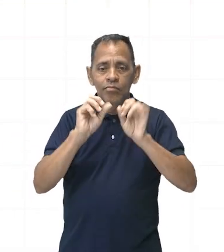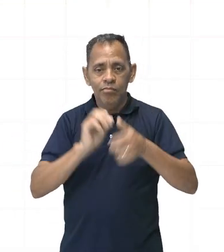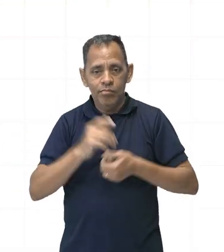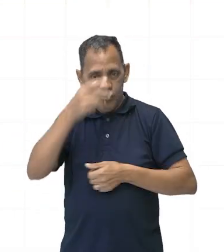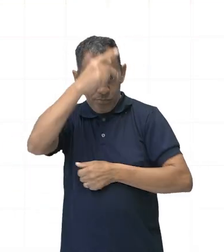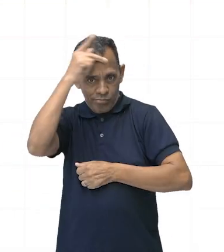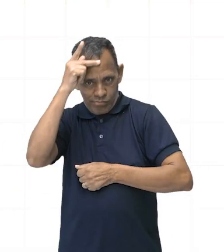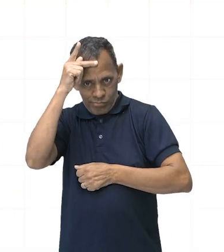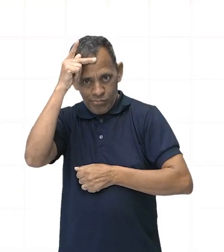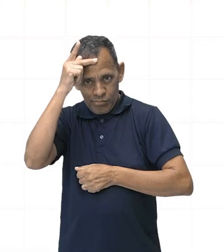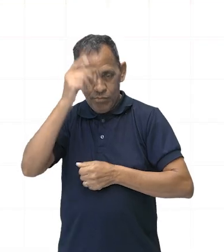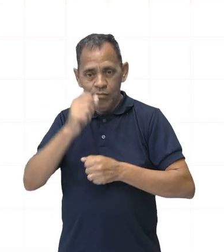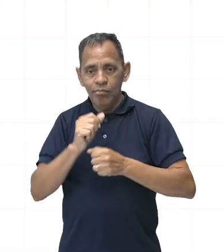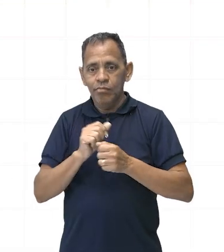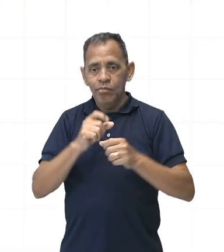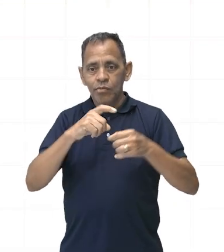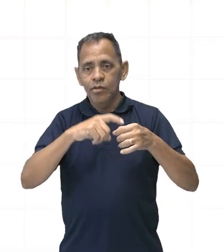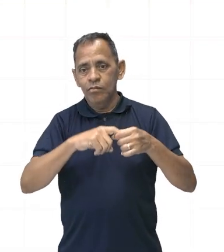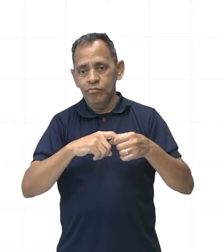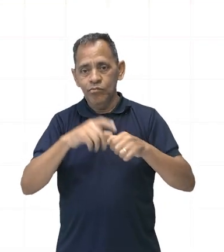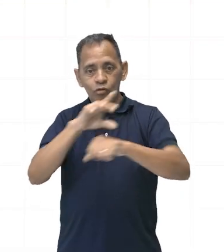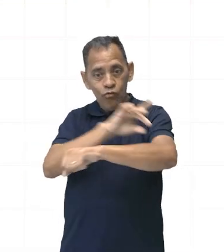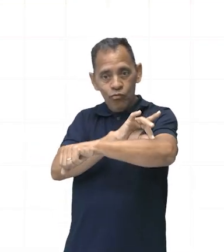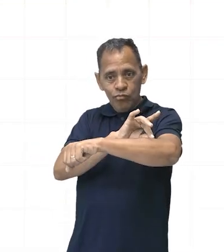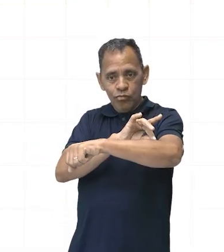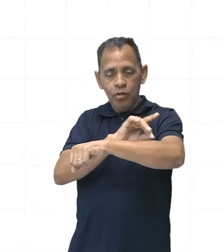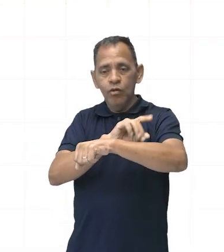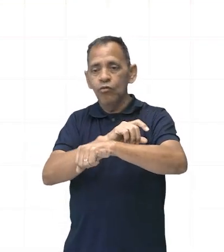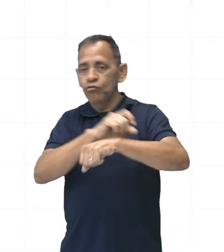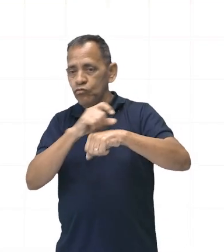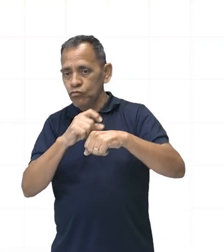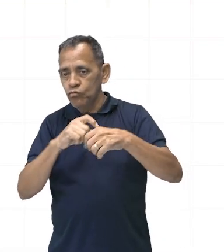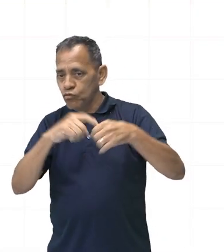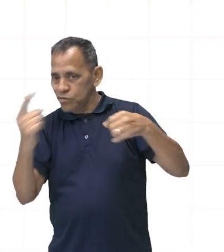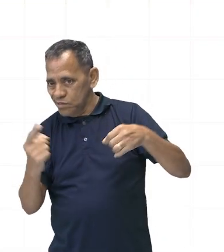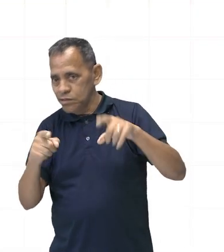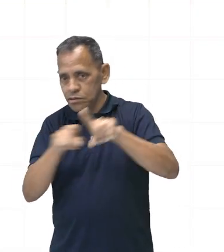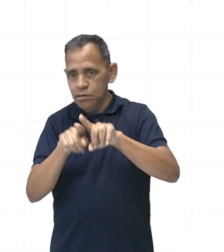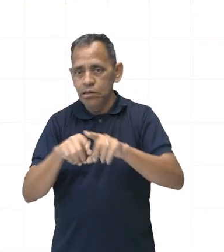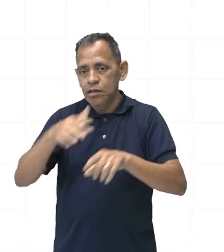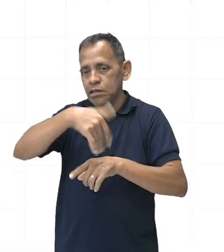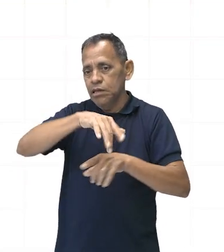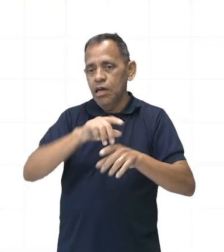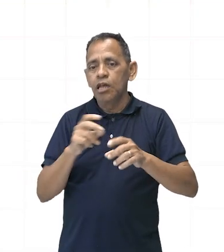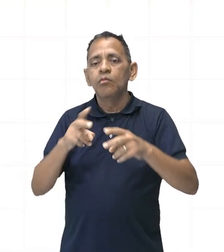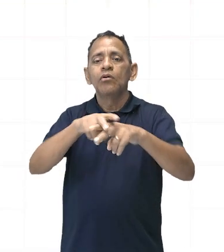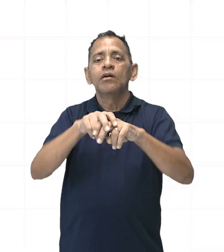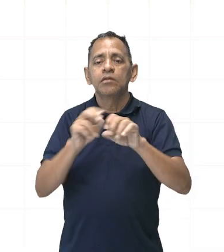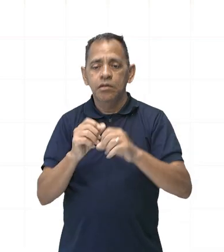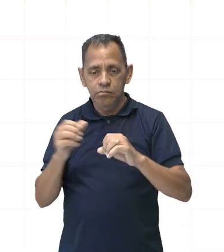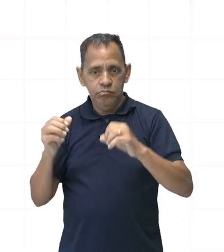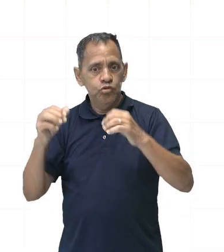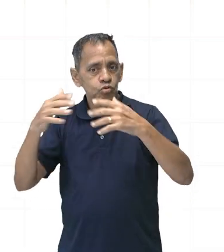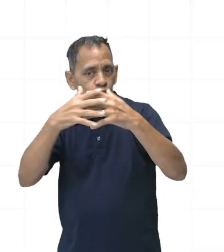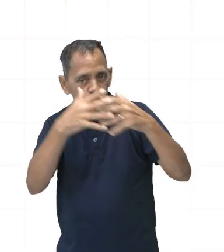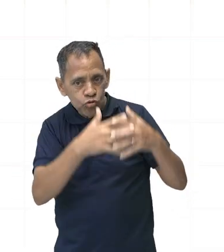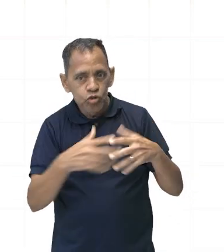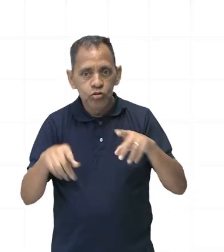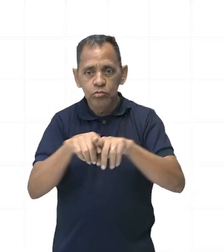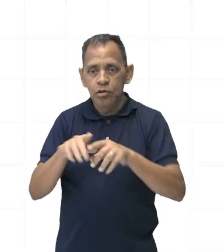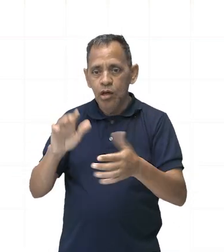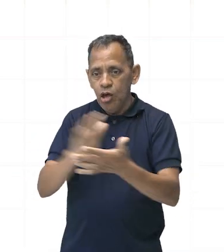as pessoas que estão fugindo, elas estão realmente saindo ali daquela área por conta desses conflitos e alguns acabam se